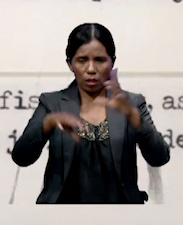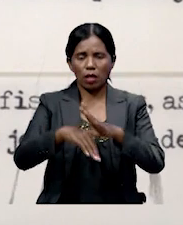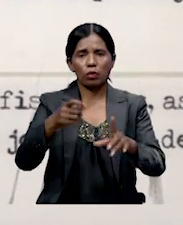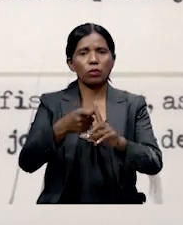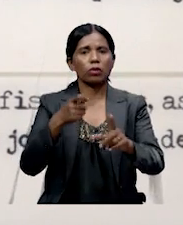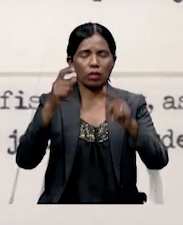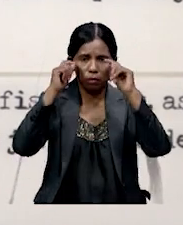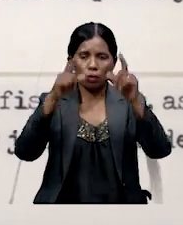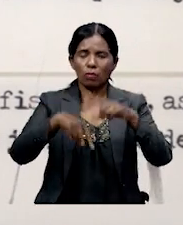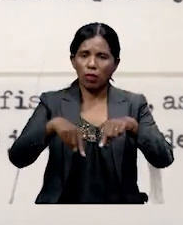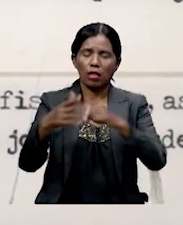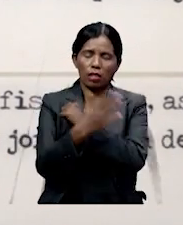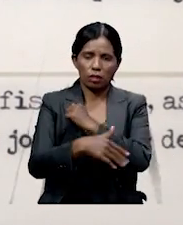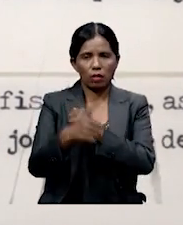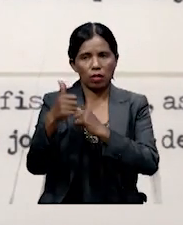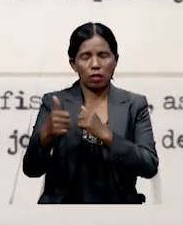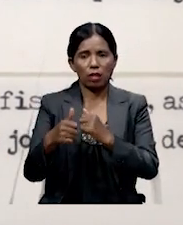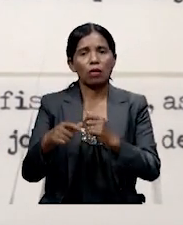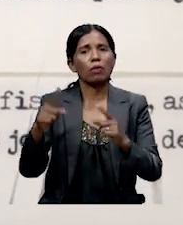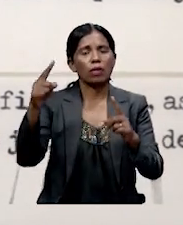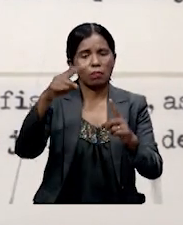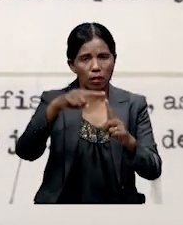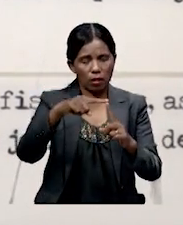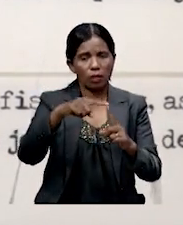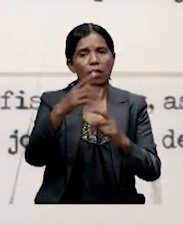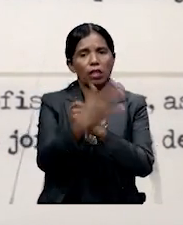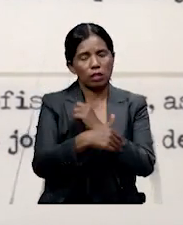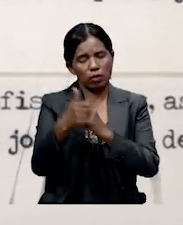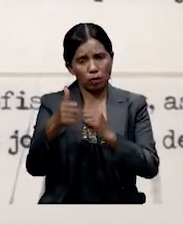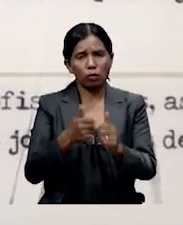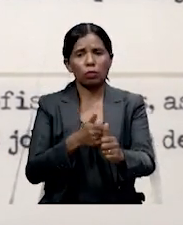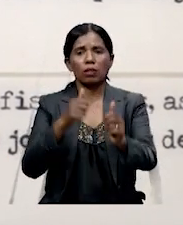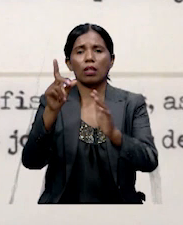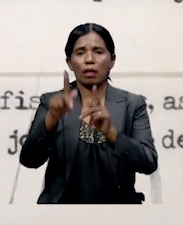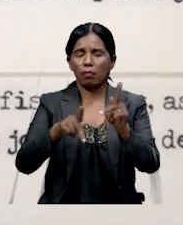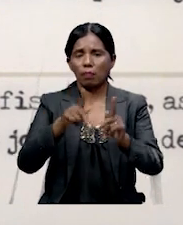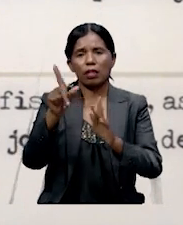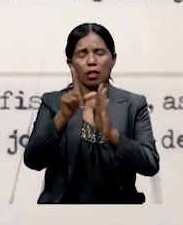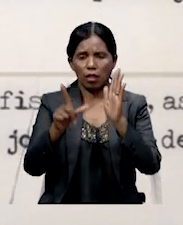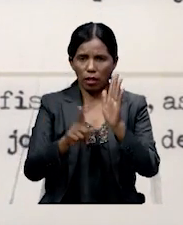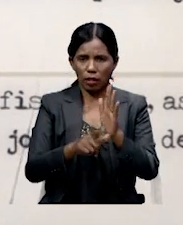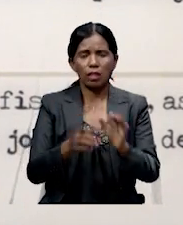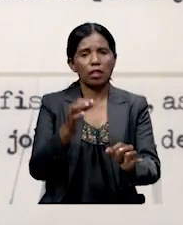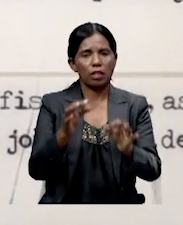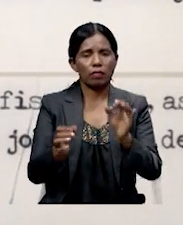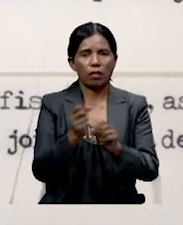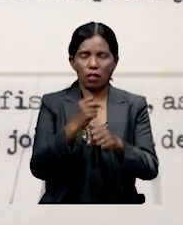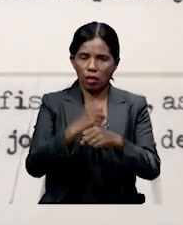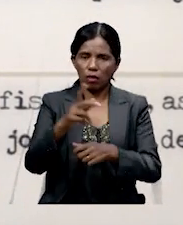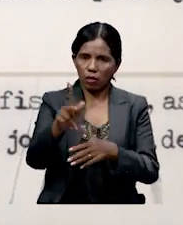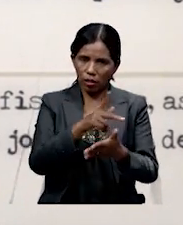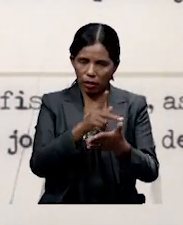rai liur, wahir liur a tu cumpri a minha lei neba. Tamba se comete crime carik e